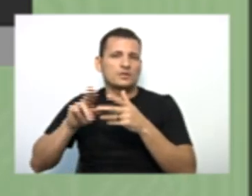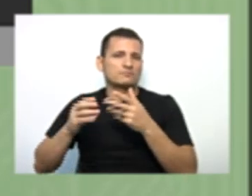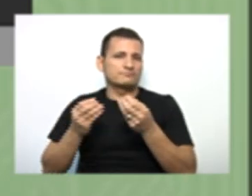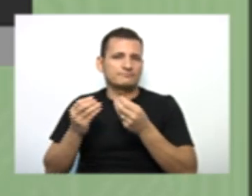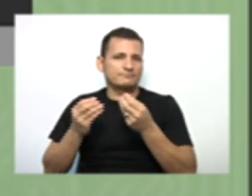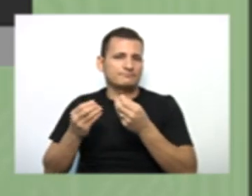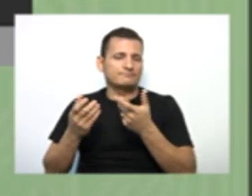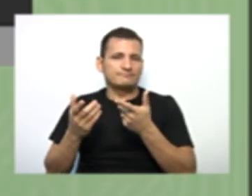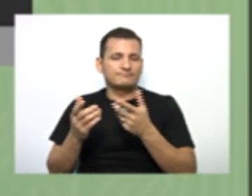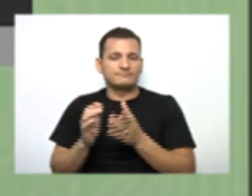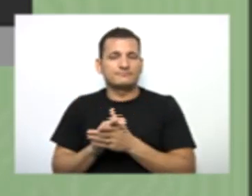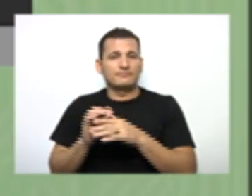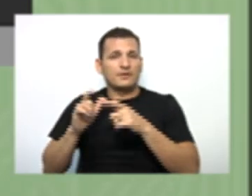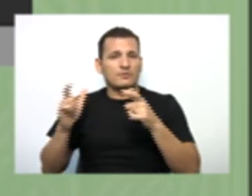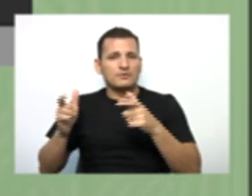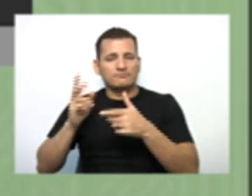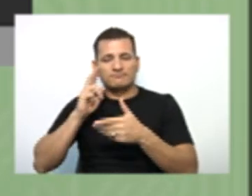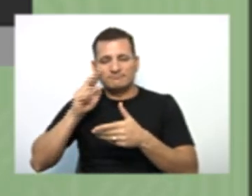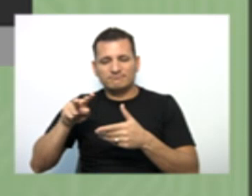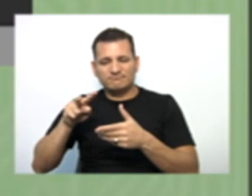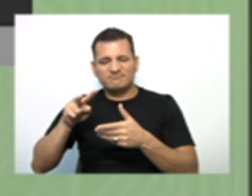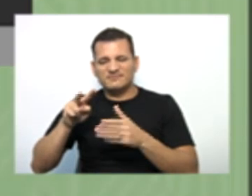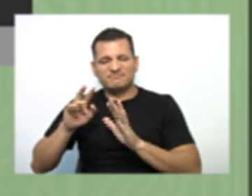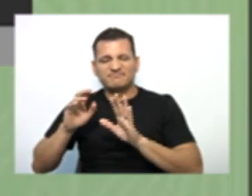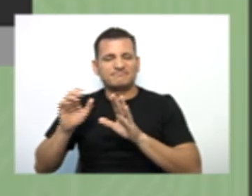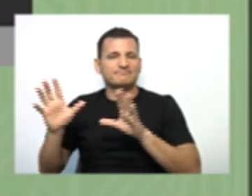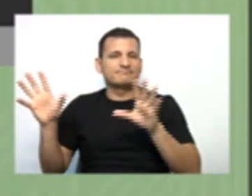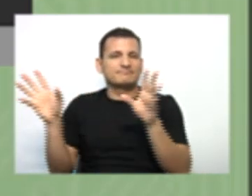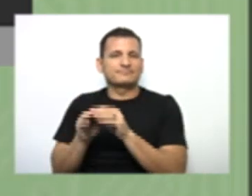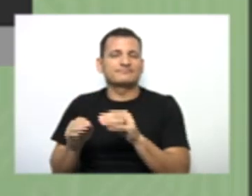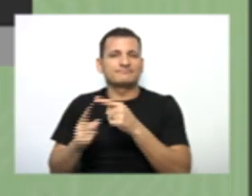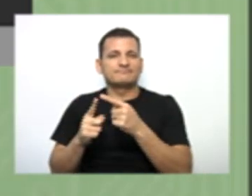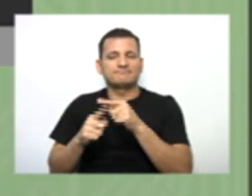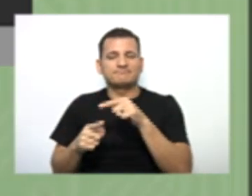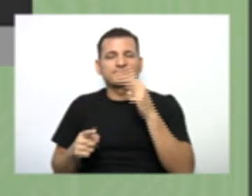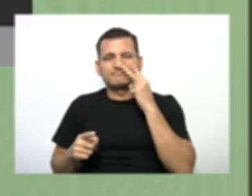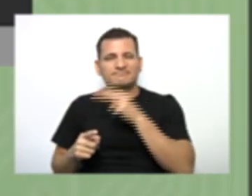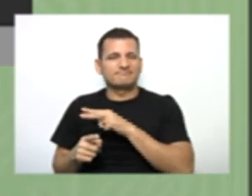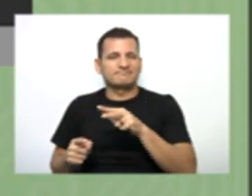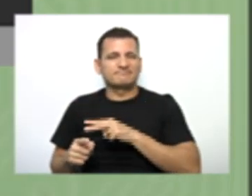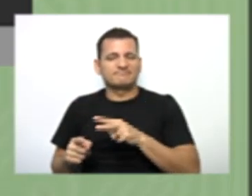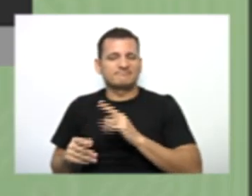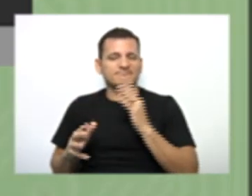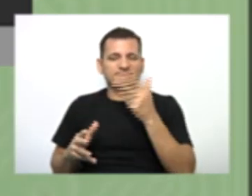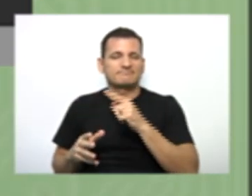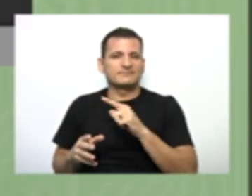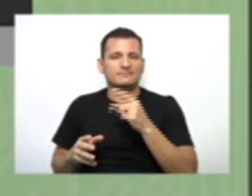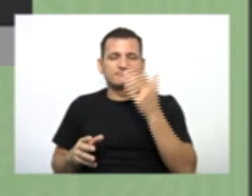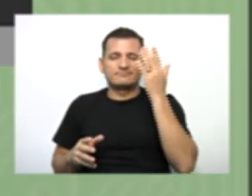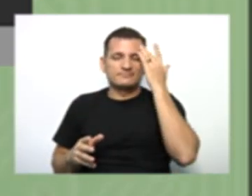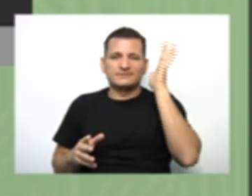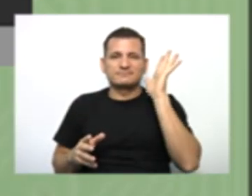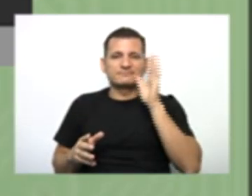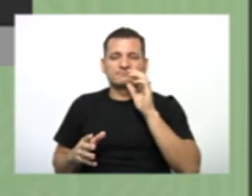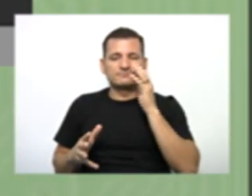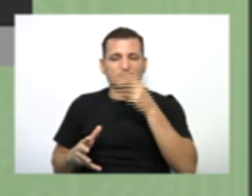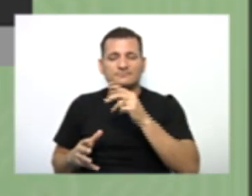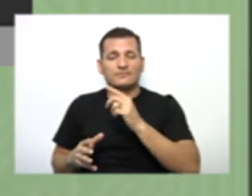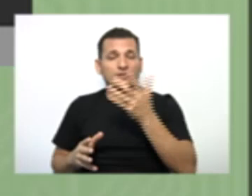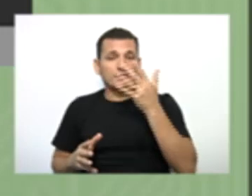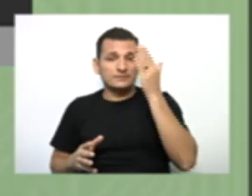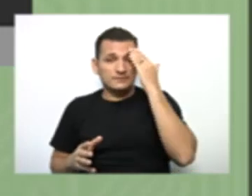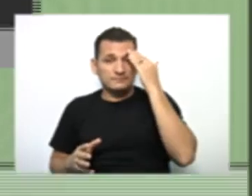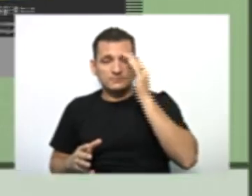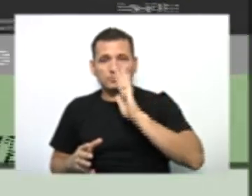A maioria vai embora, porque ele não vai ler tudo isso daqui. Fala, não quero saber tanta coisa, só quero saber o